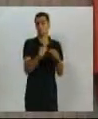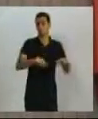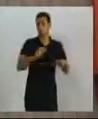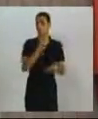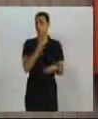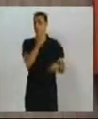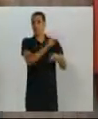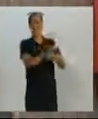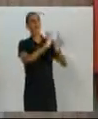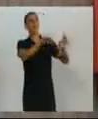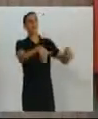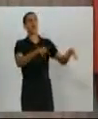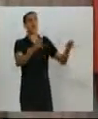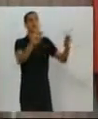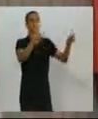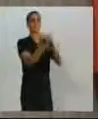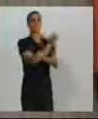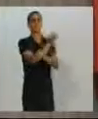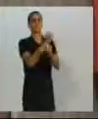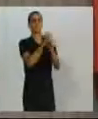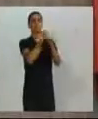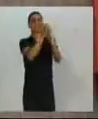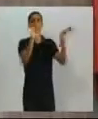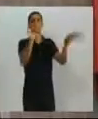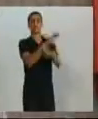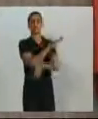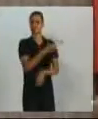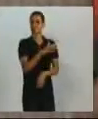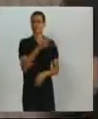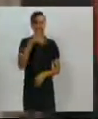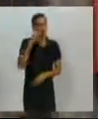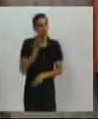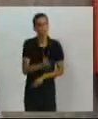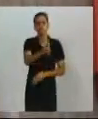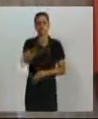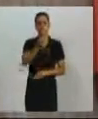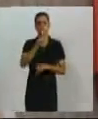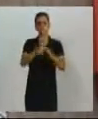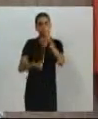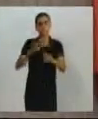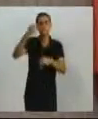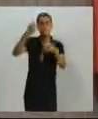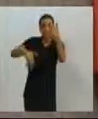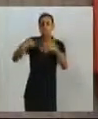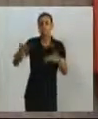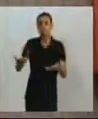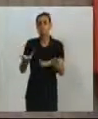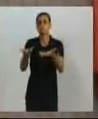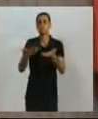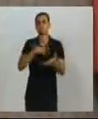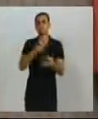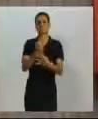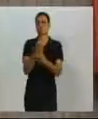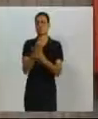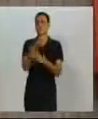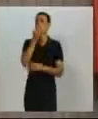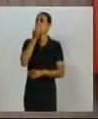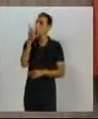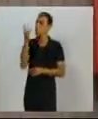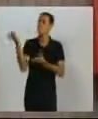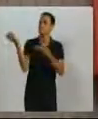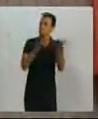muito fortes na sociedade quando a gente faz visitas ou quando a gente vai à população explicar. Então, parabéns aí pela sua visita, pela sua demonstração